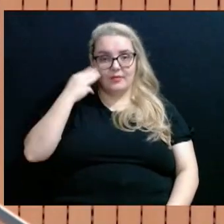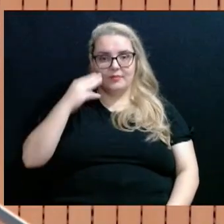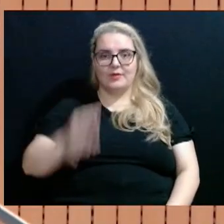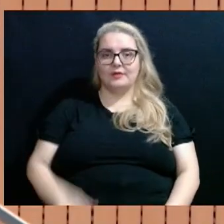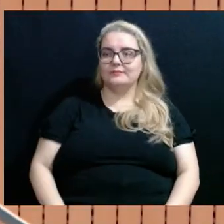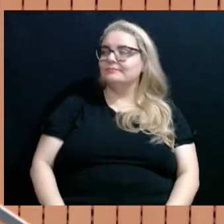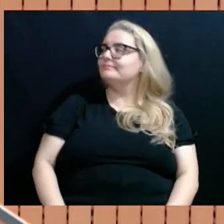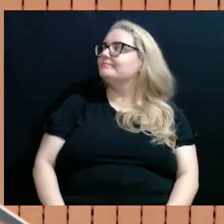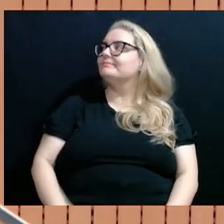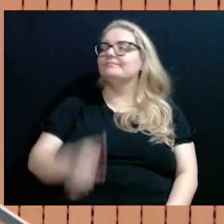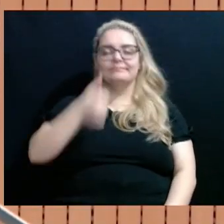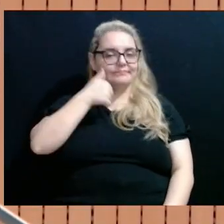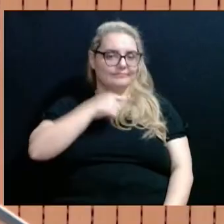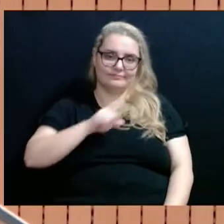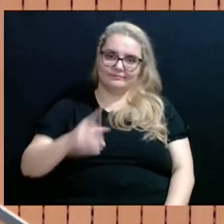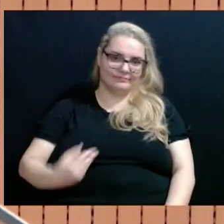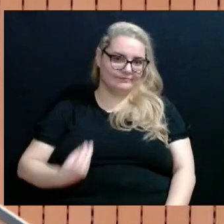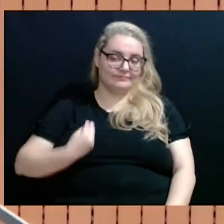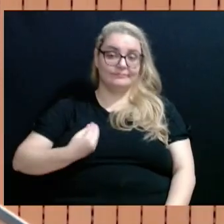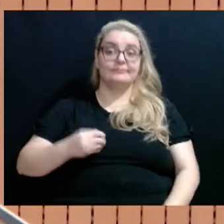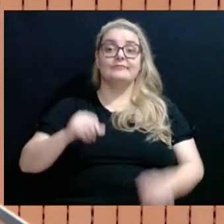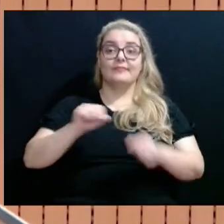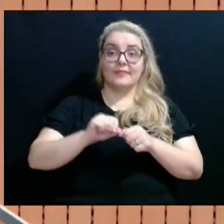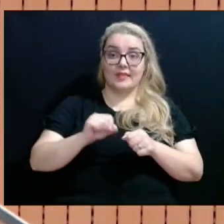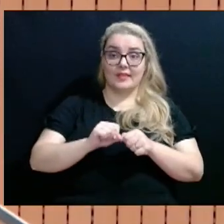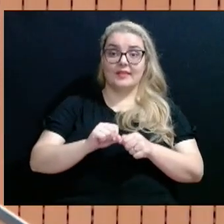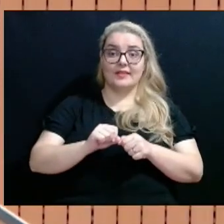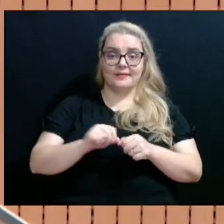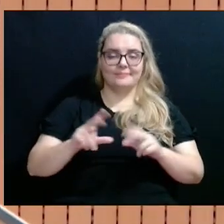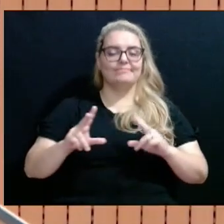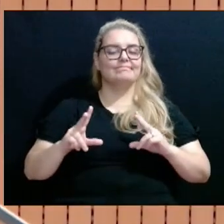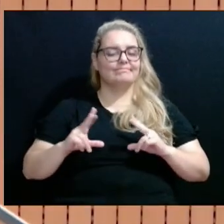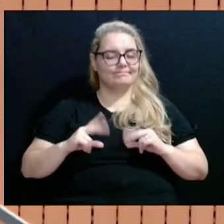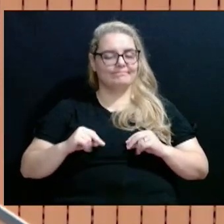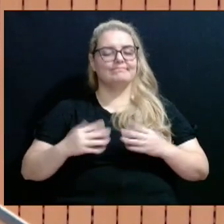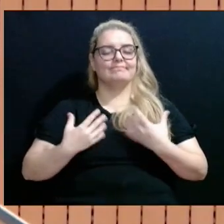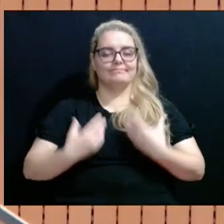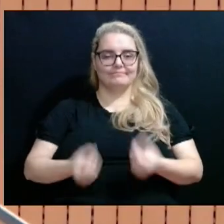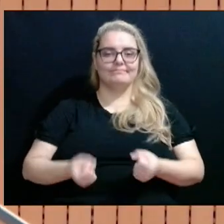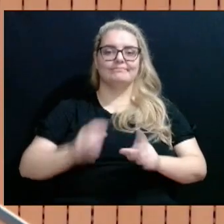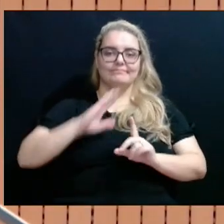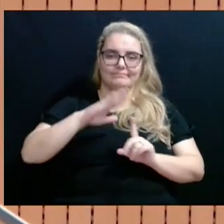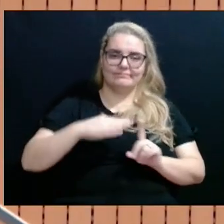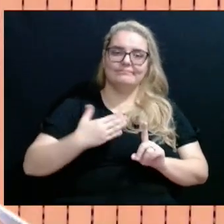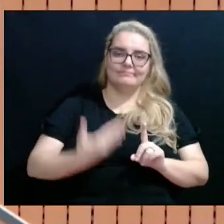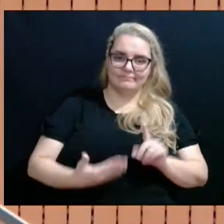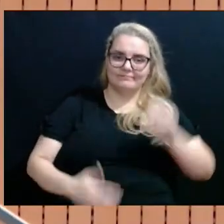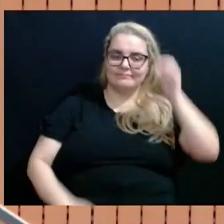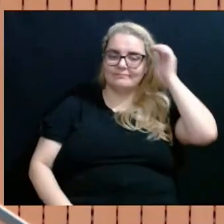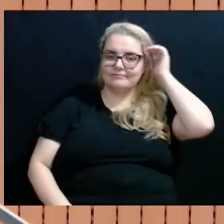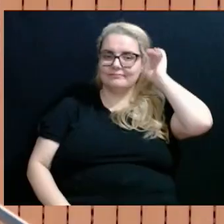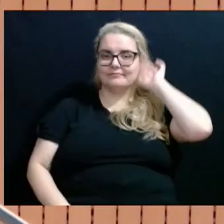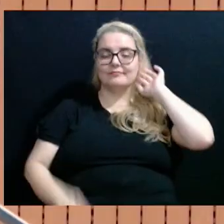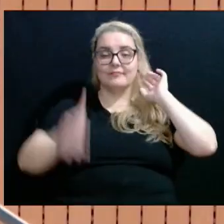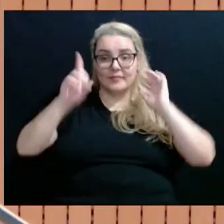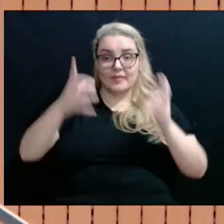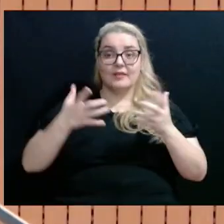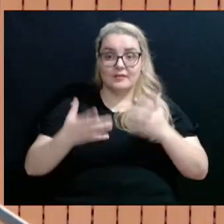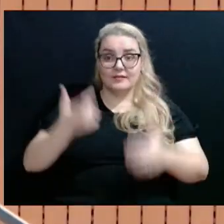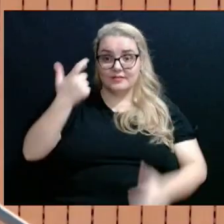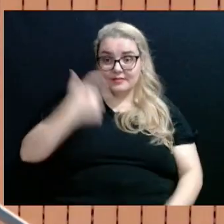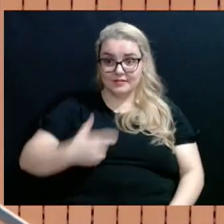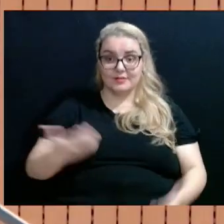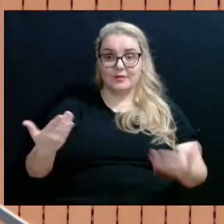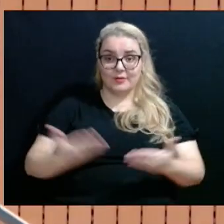assim fez muito por merecer receber essa homenagem E Deus quis que eu estivesse aqui essa noite para